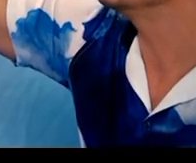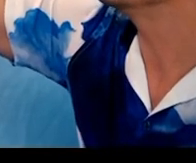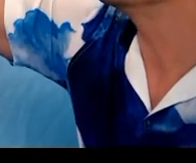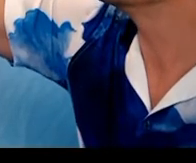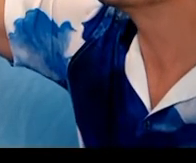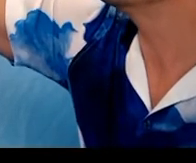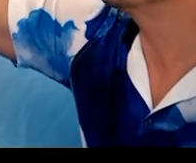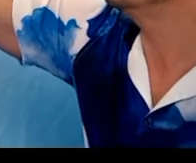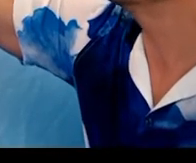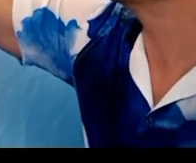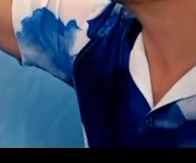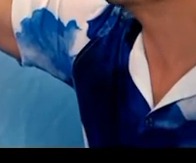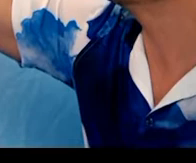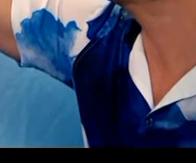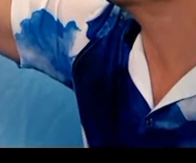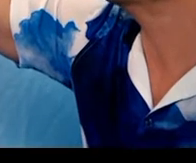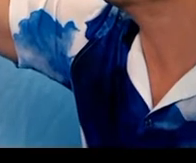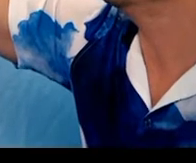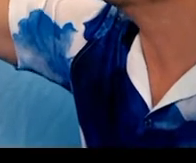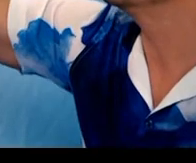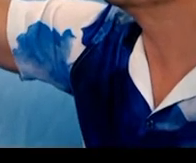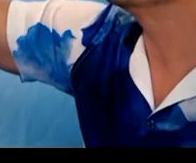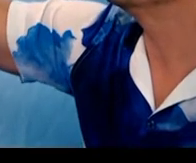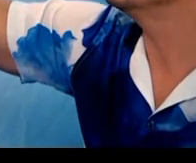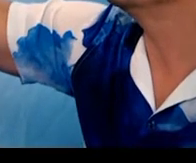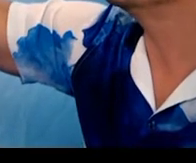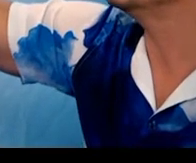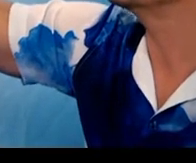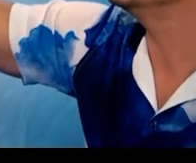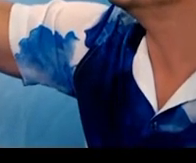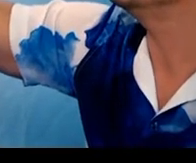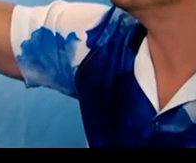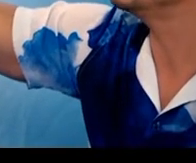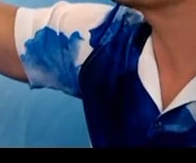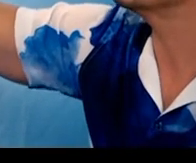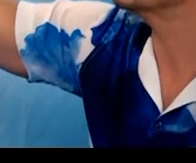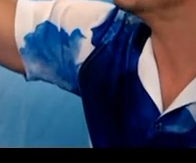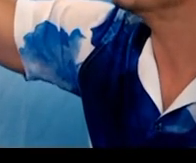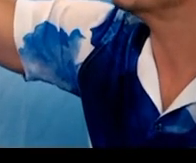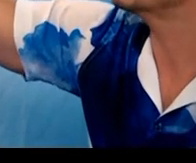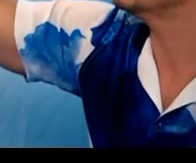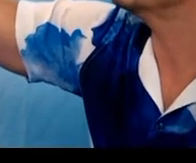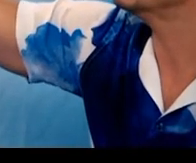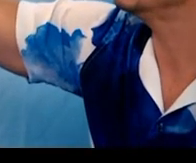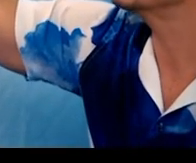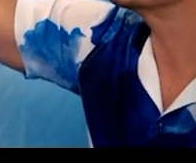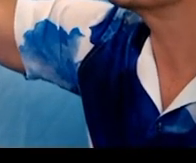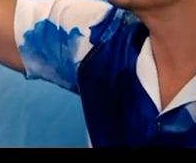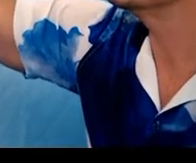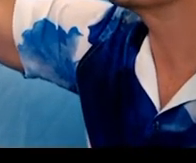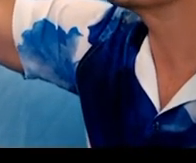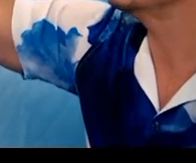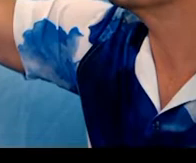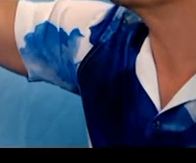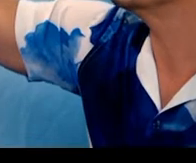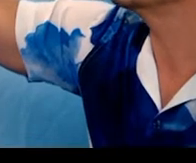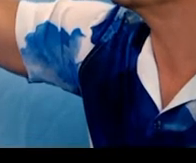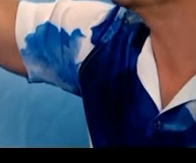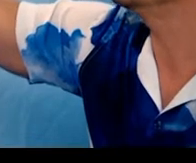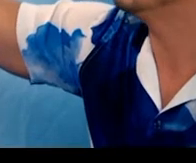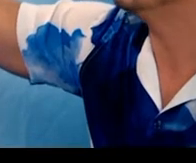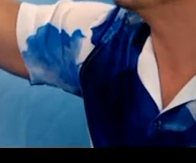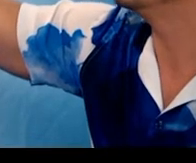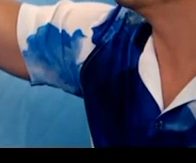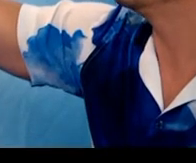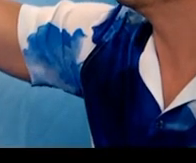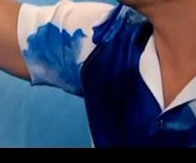árvore, chego outro galho para cá, vou vir aqui, vou passar um galho aqui atrás, sai outro